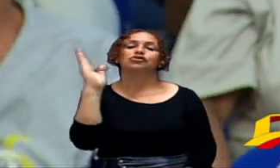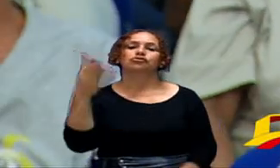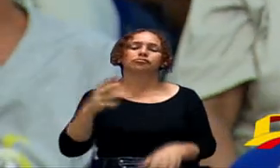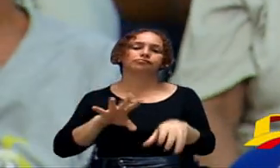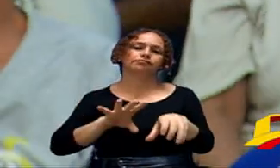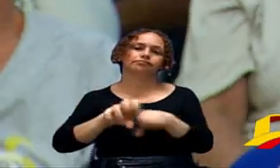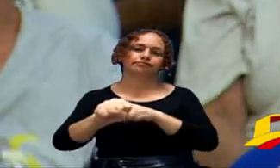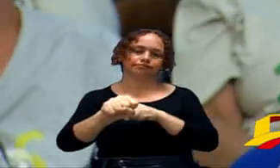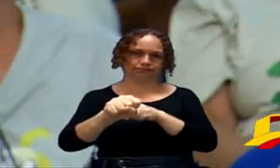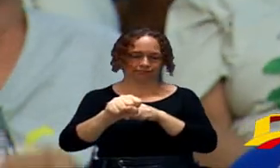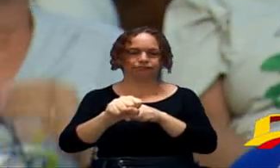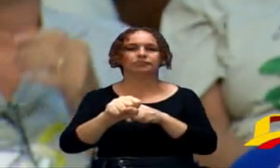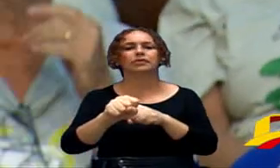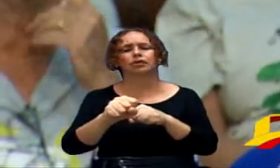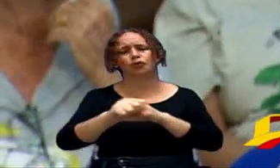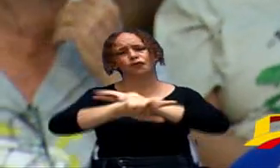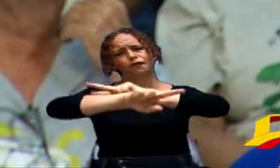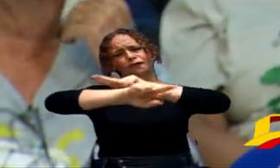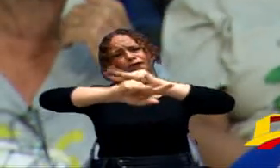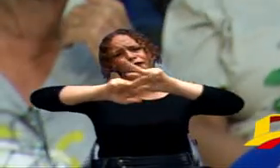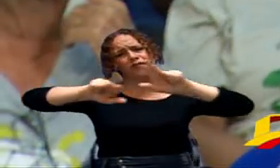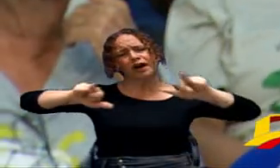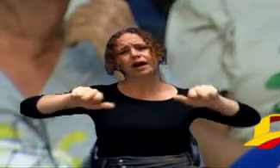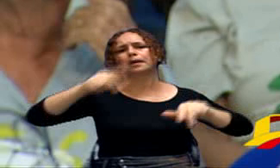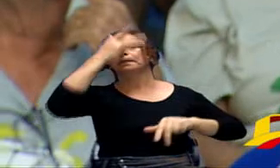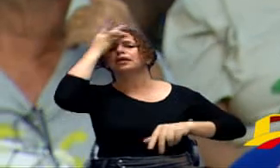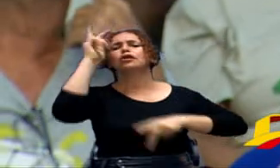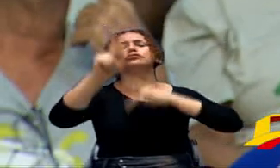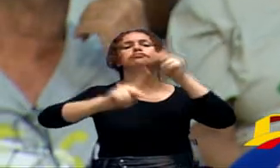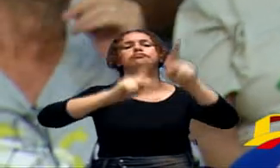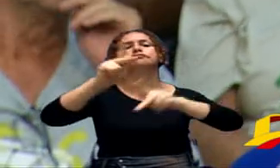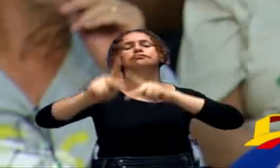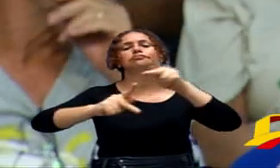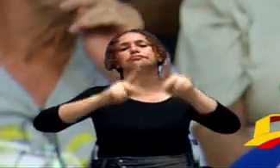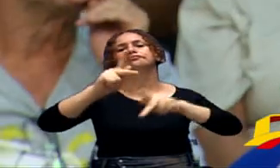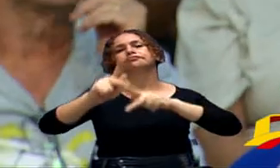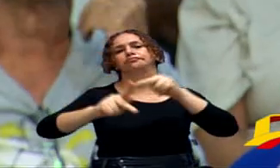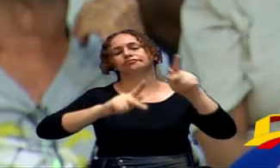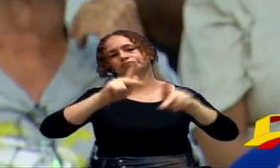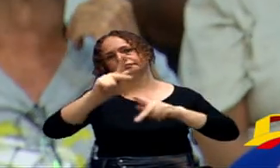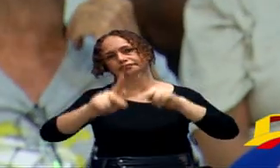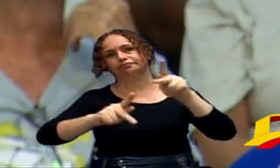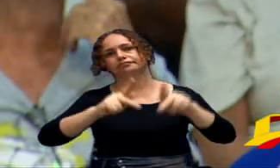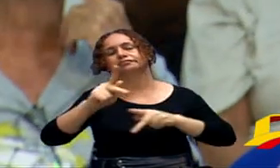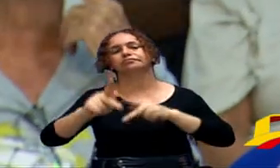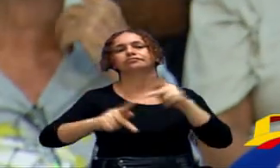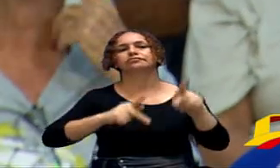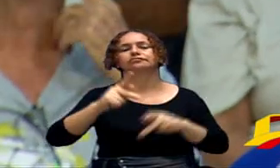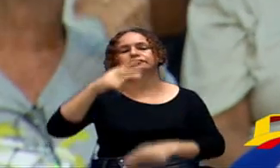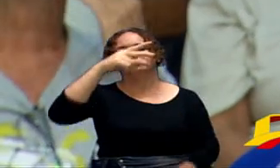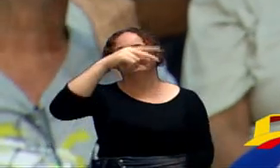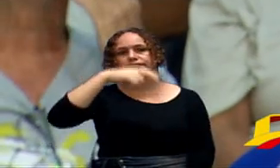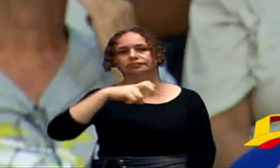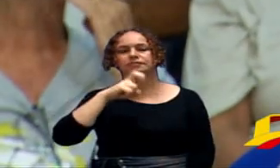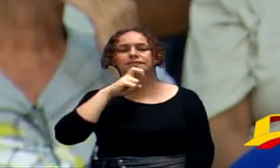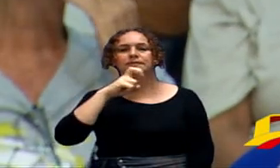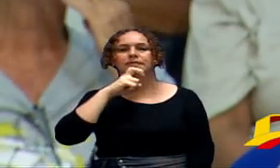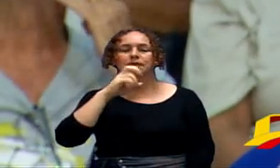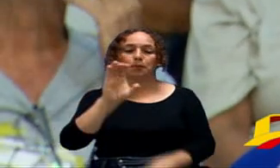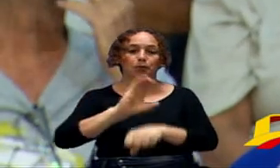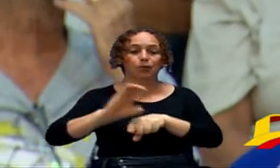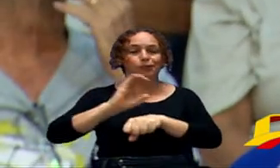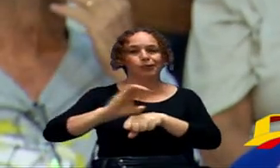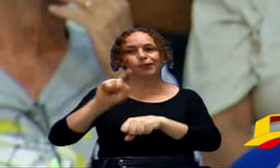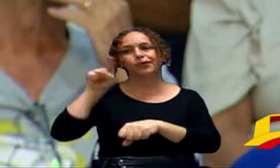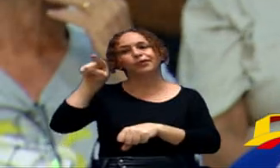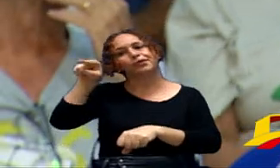formada, né, como tantos outros professores da rede pública de Sorocaba, através dos cursos do